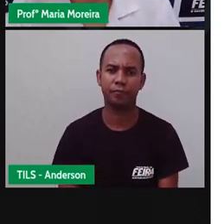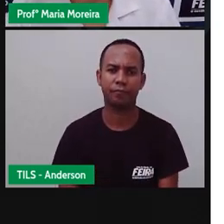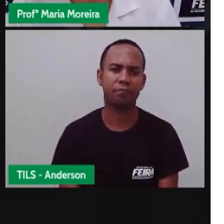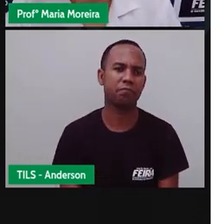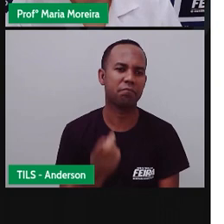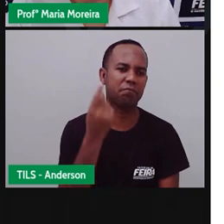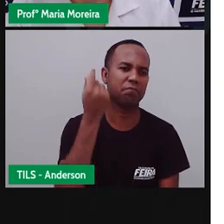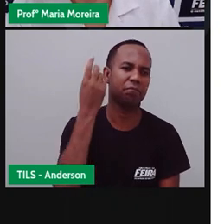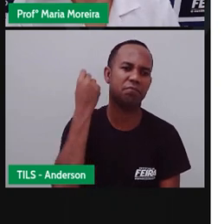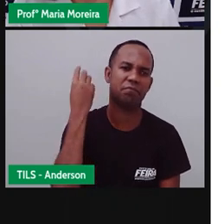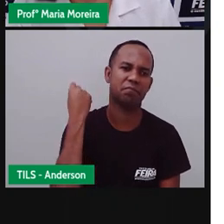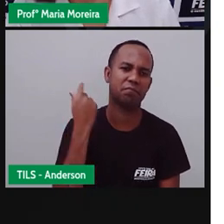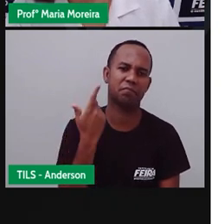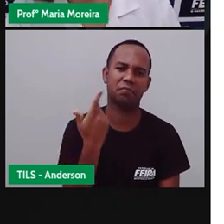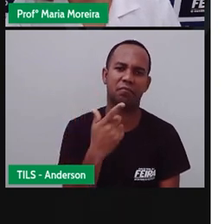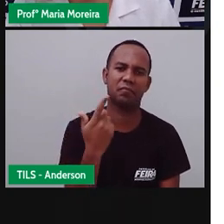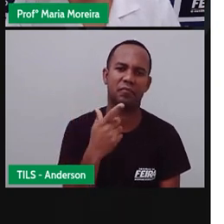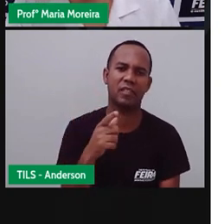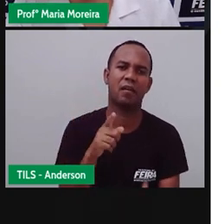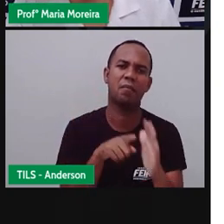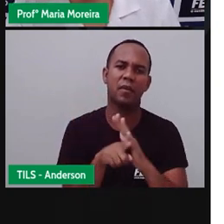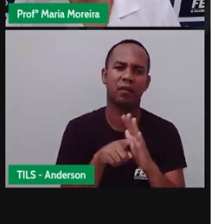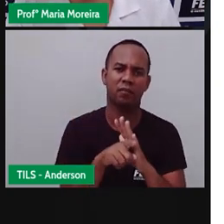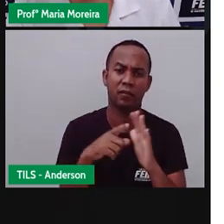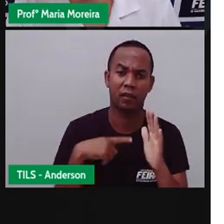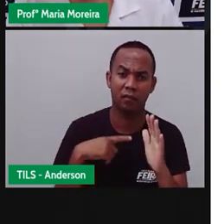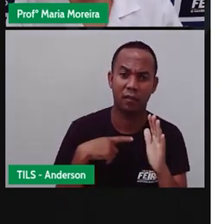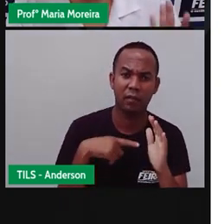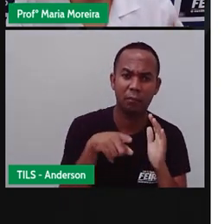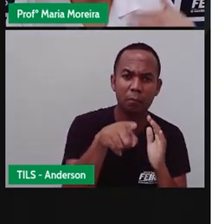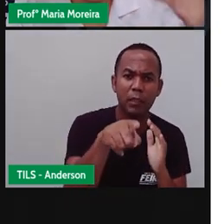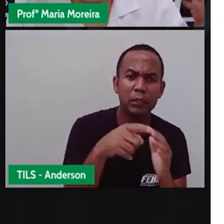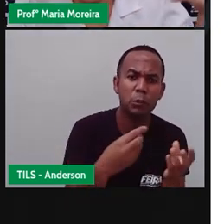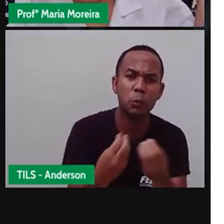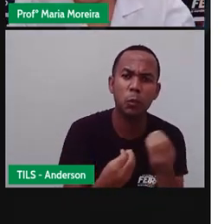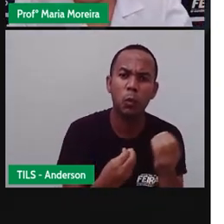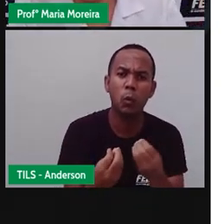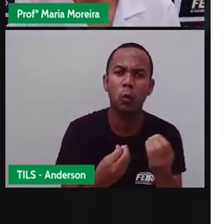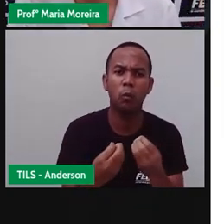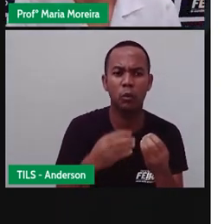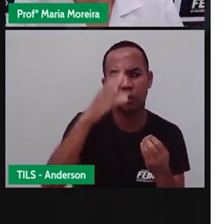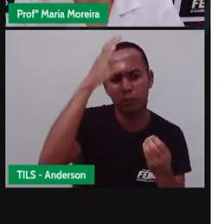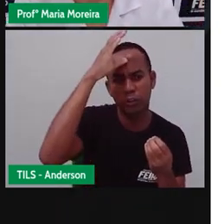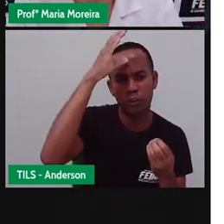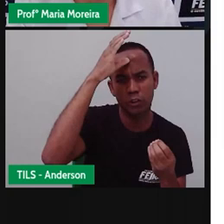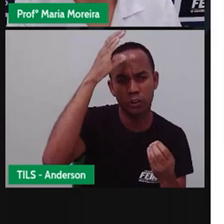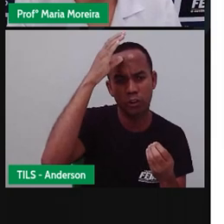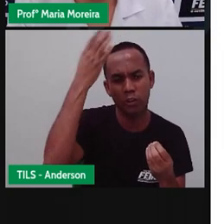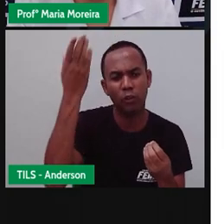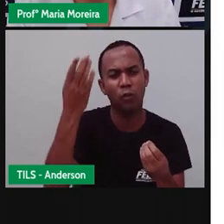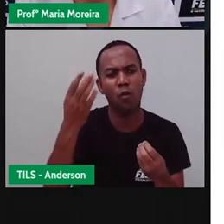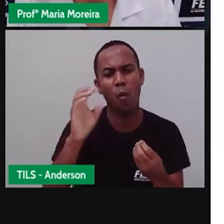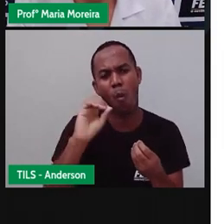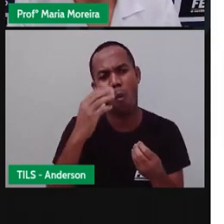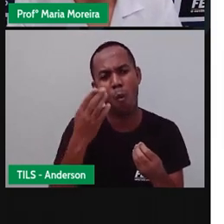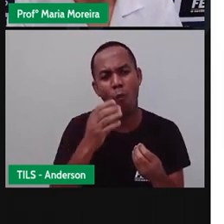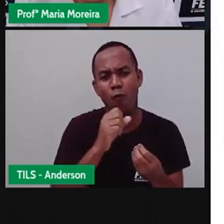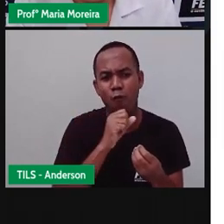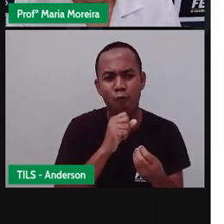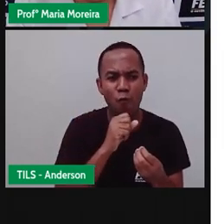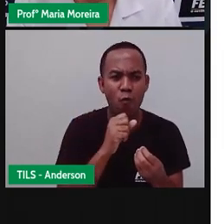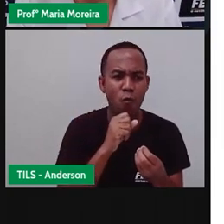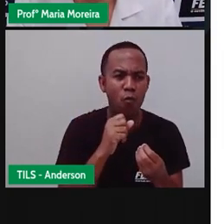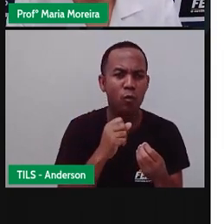aqui. Mas, perguntem aos responsáveis por vocês, aos seus avós, aos tios, aos dinos, com quem vocês morarem, né?